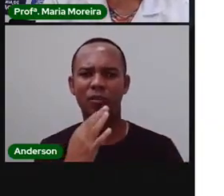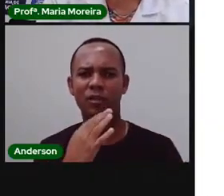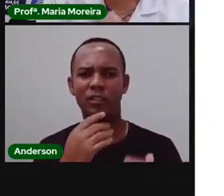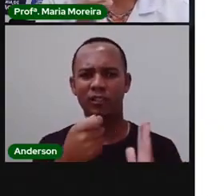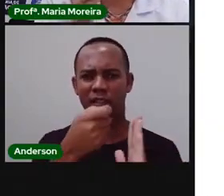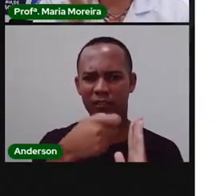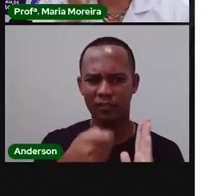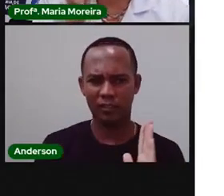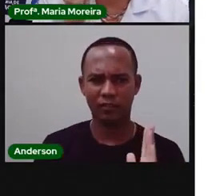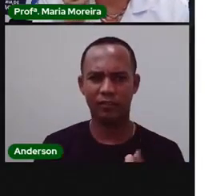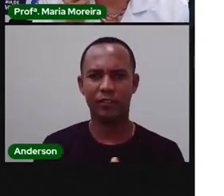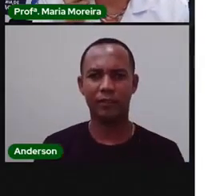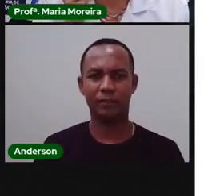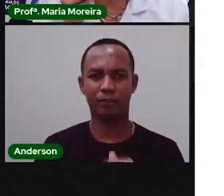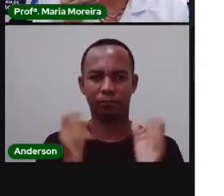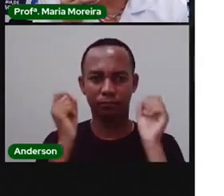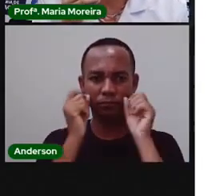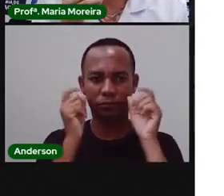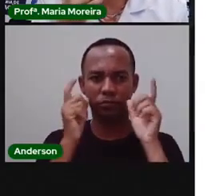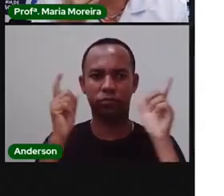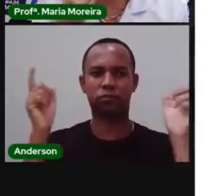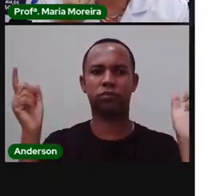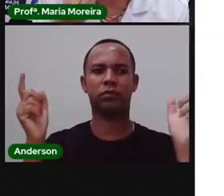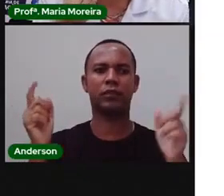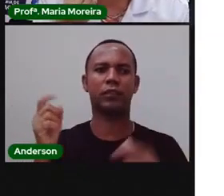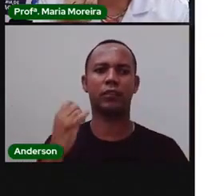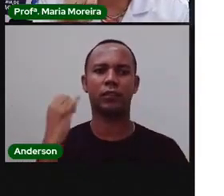palavras, a gente precisa ficar atento ao quê? A sua